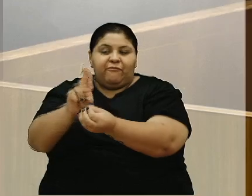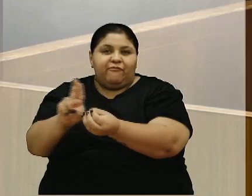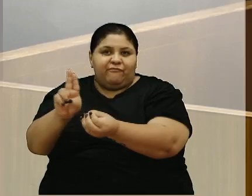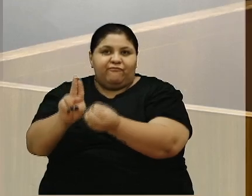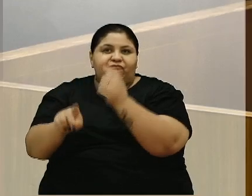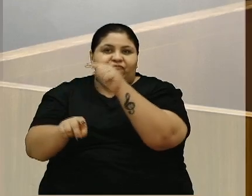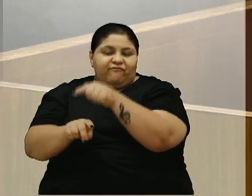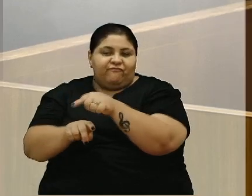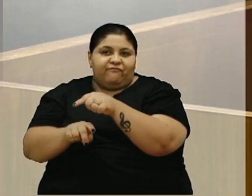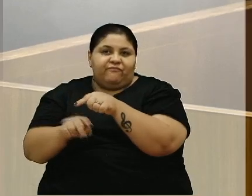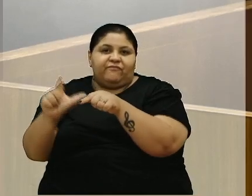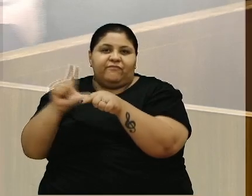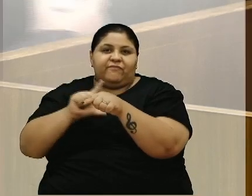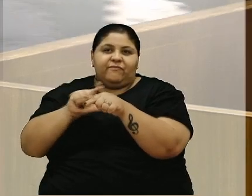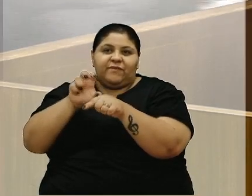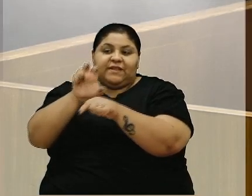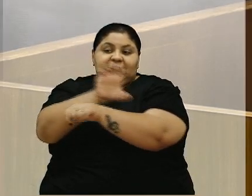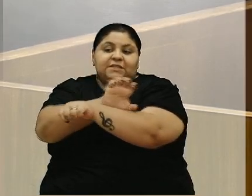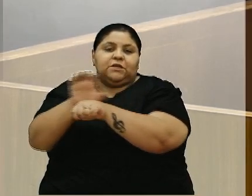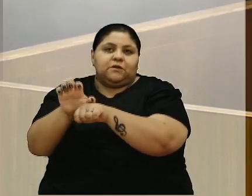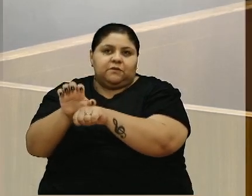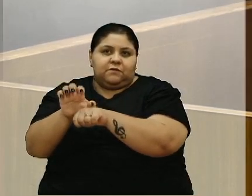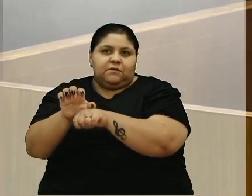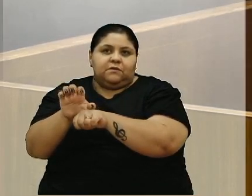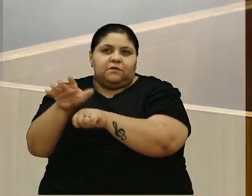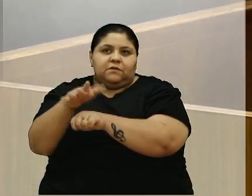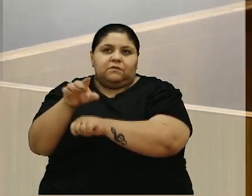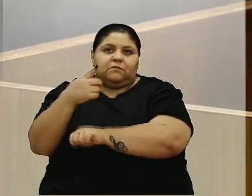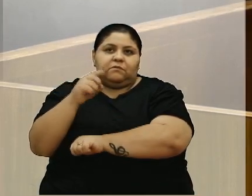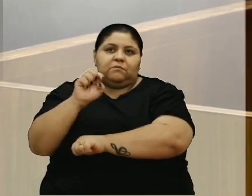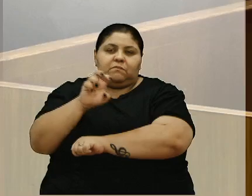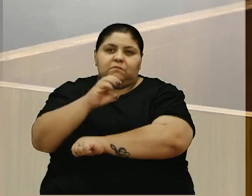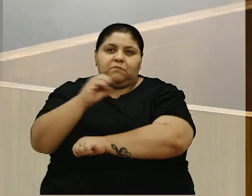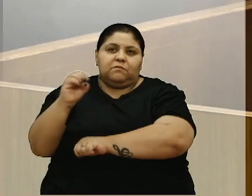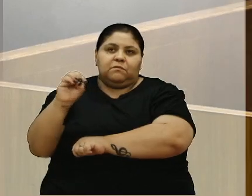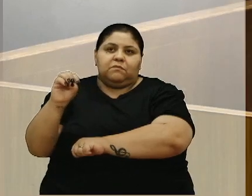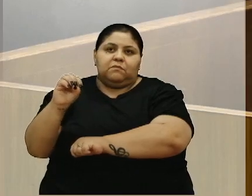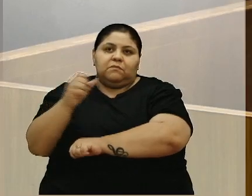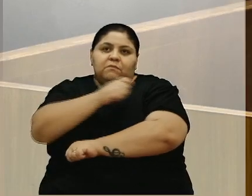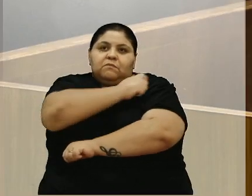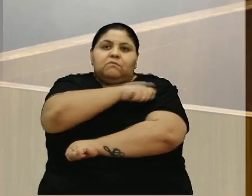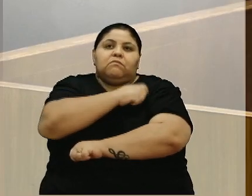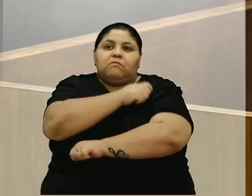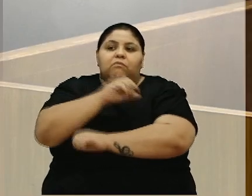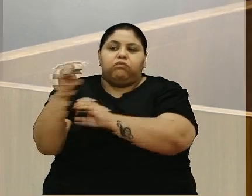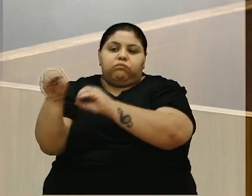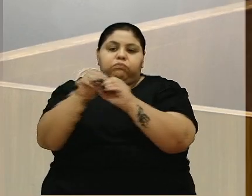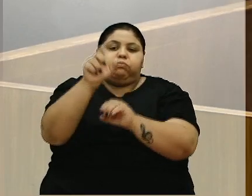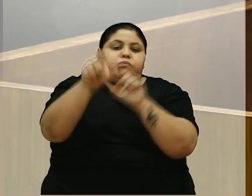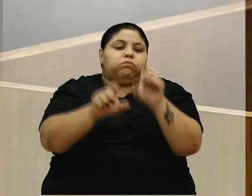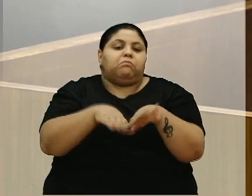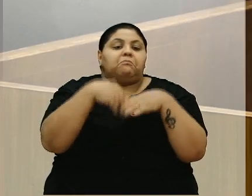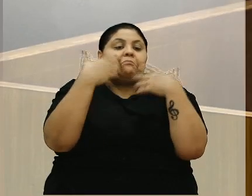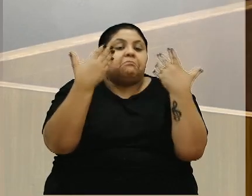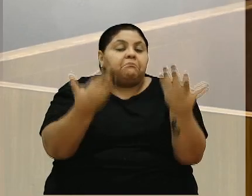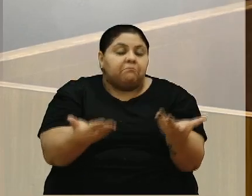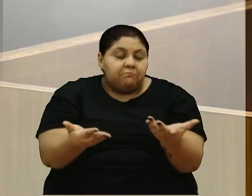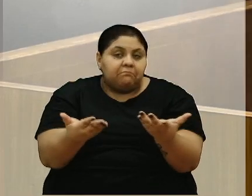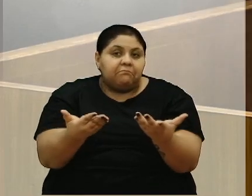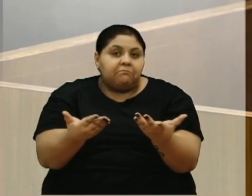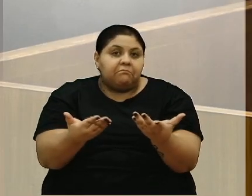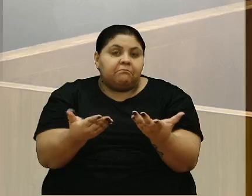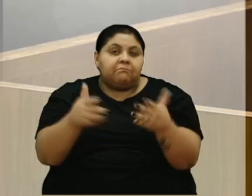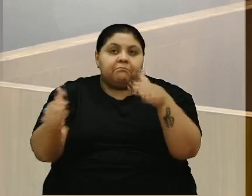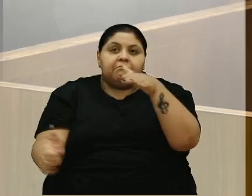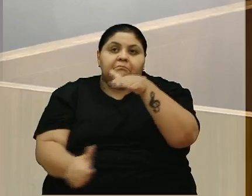8, tem 5 cursos com cerca de 1.500 alunos. Vamos pôr esses alunos aonde? Reage Zorzi. O reitor